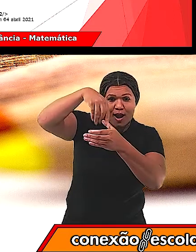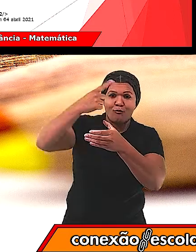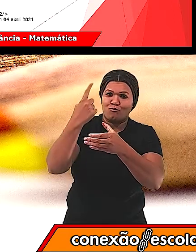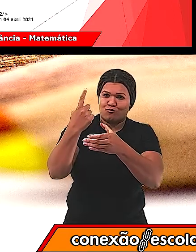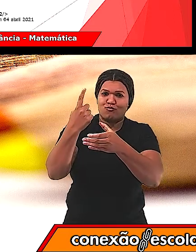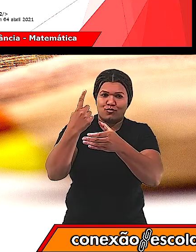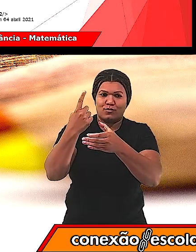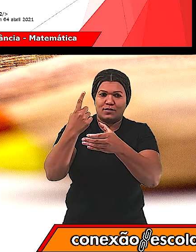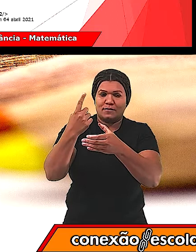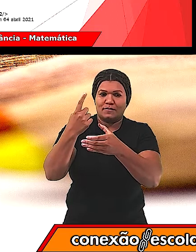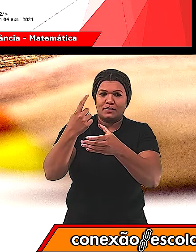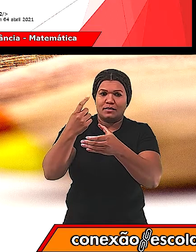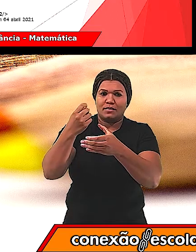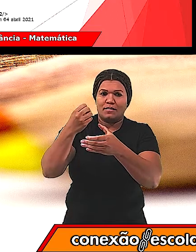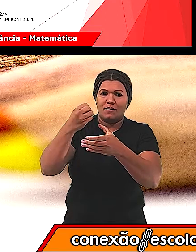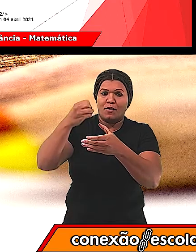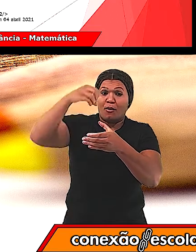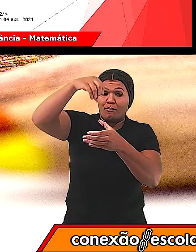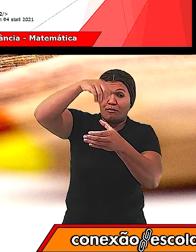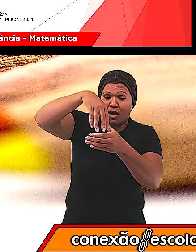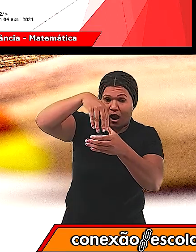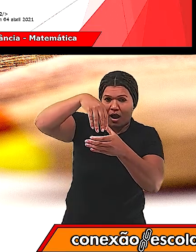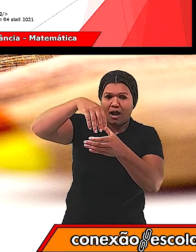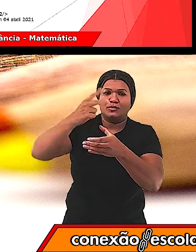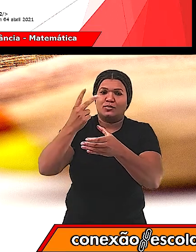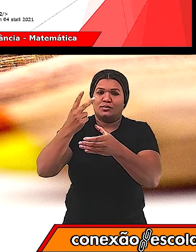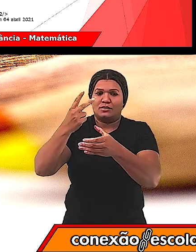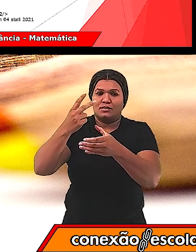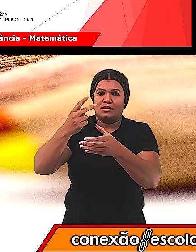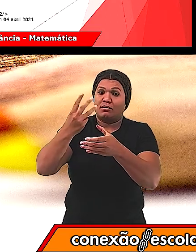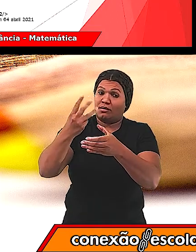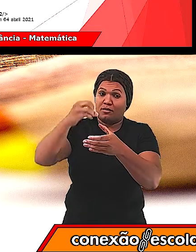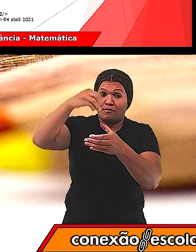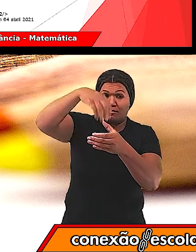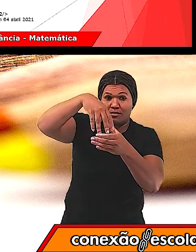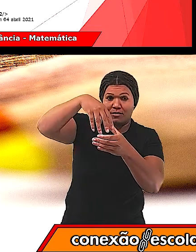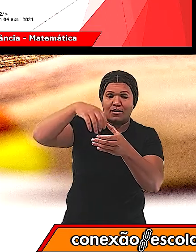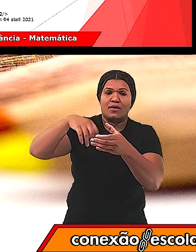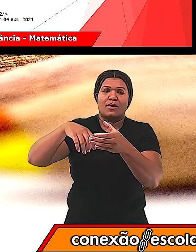1. Ai, tomara que não caia. 2, 3,